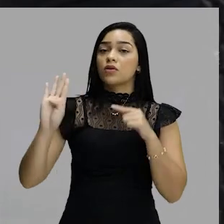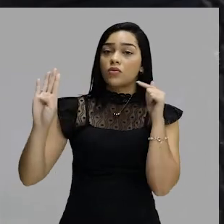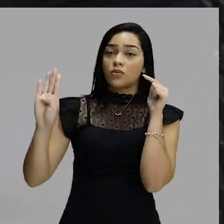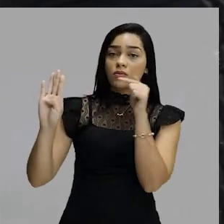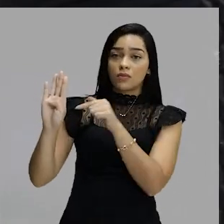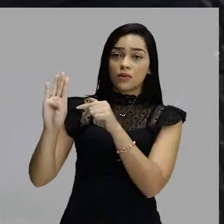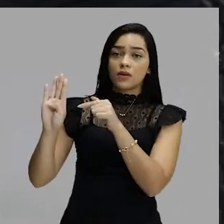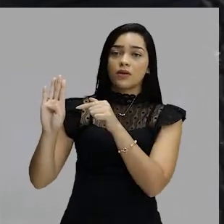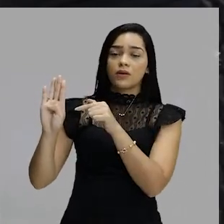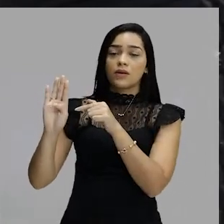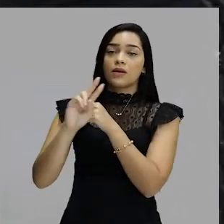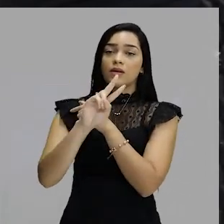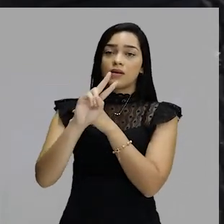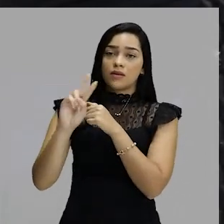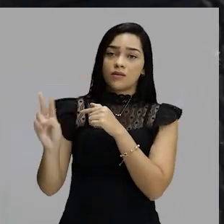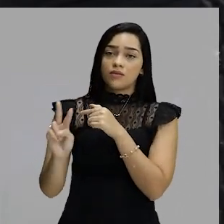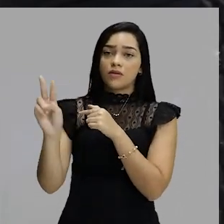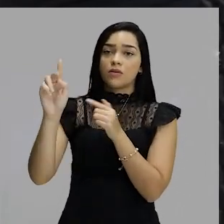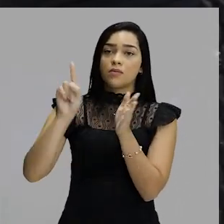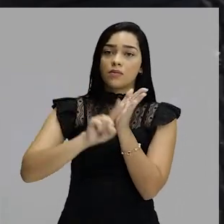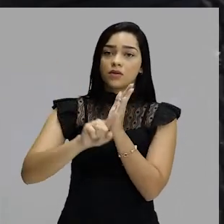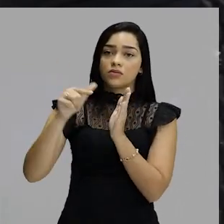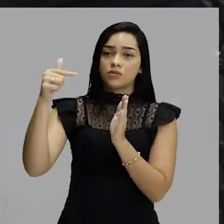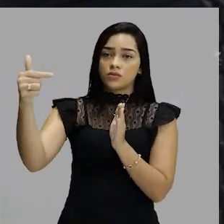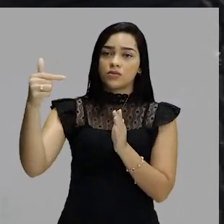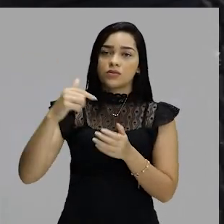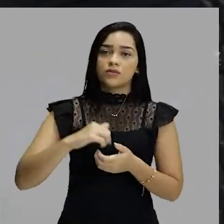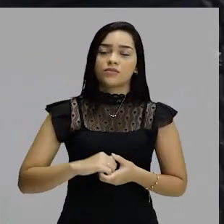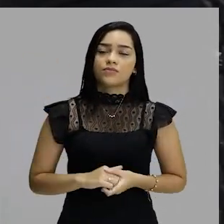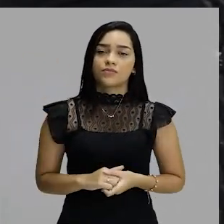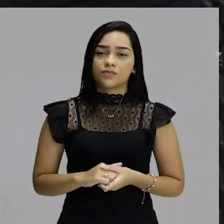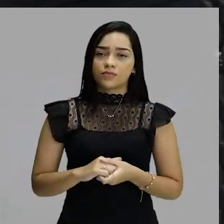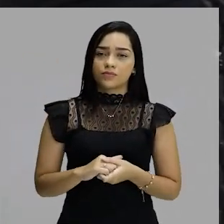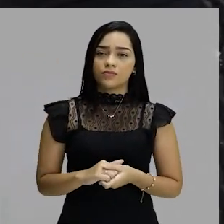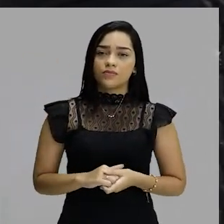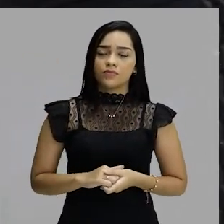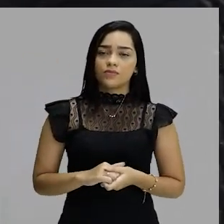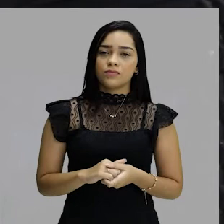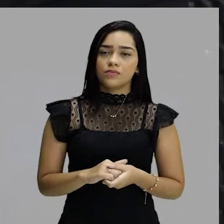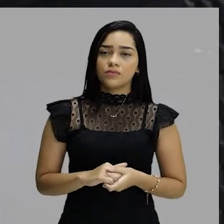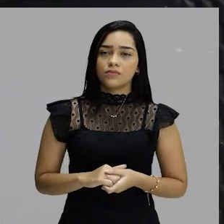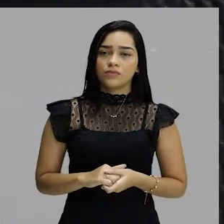aqui, ele vale menos 2. Certo?